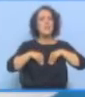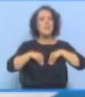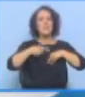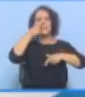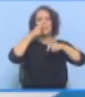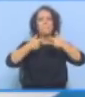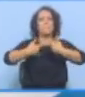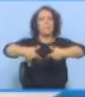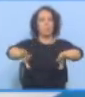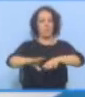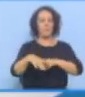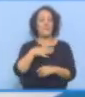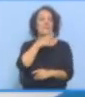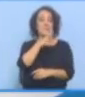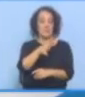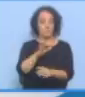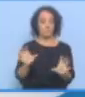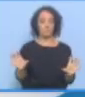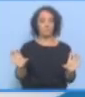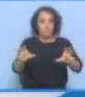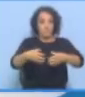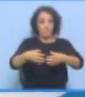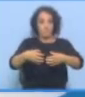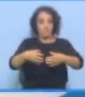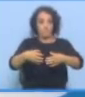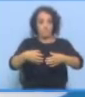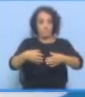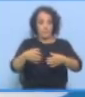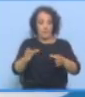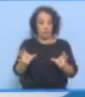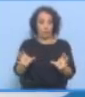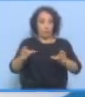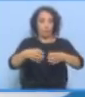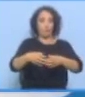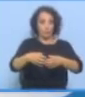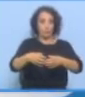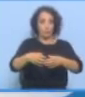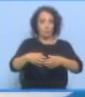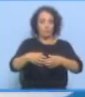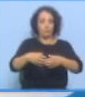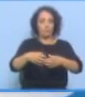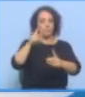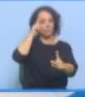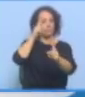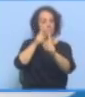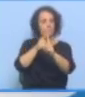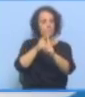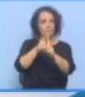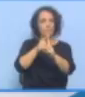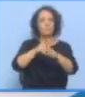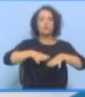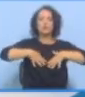cristã, para a comunidade que se reúne à volta do Espírito de Jesus